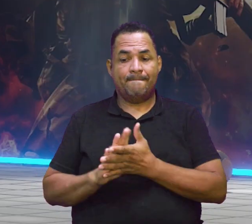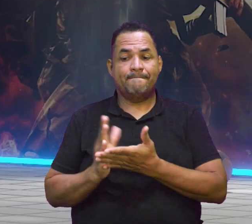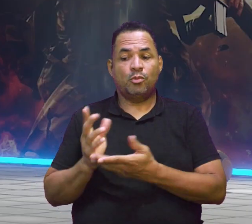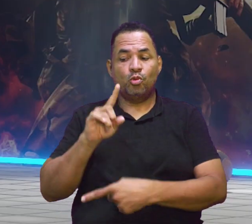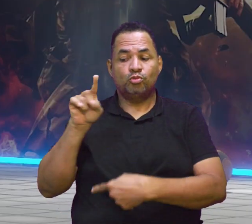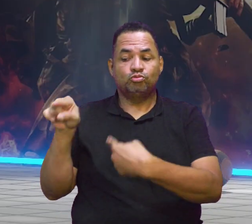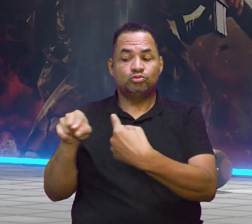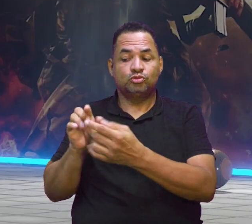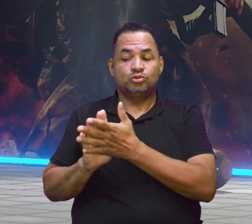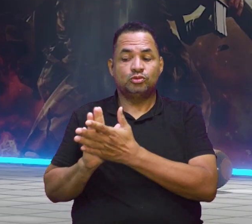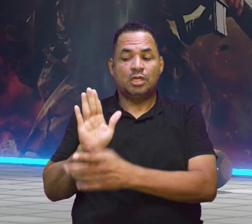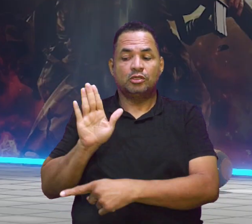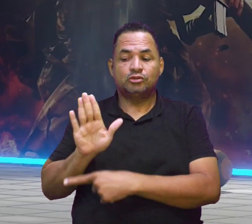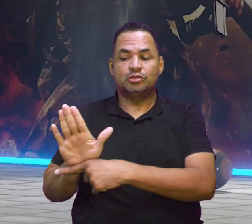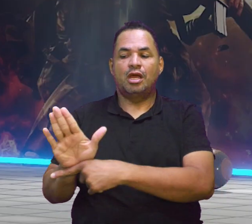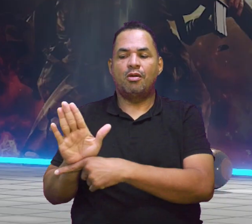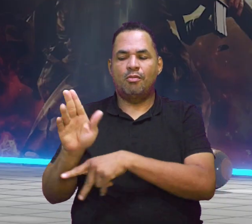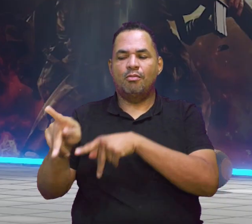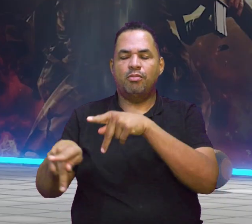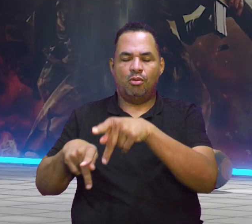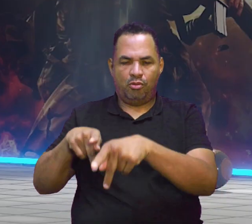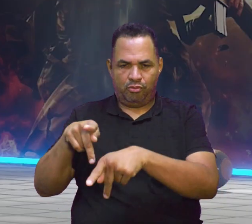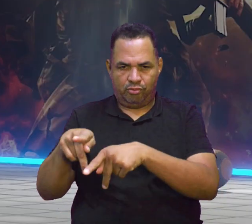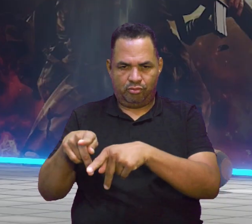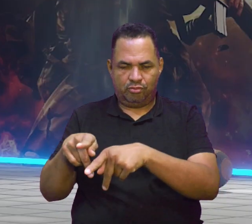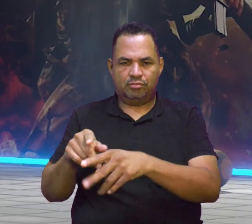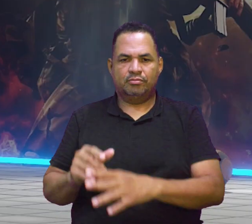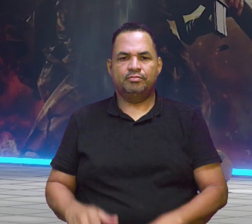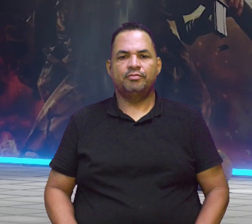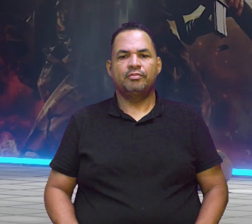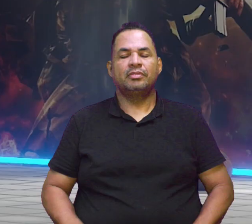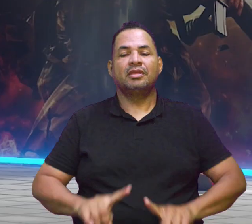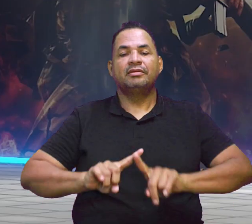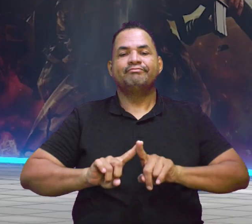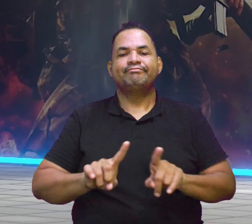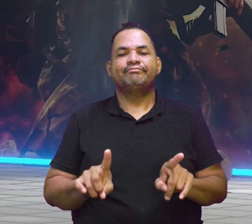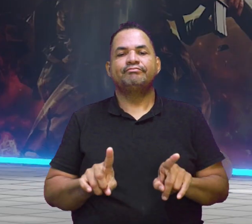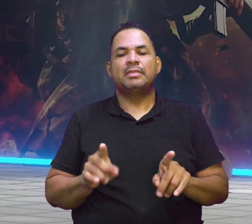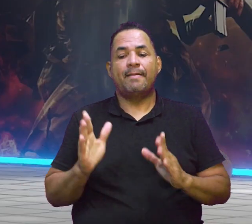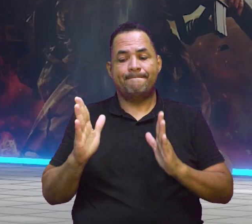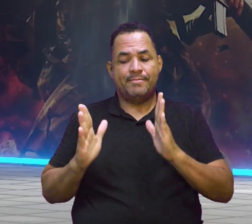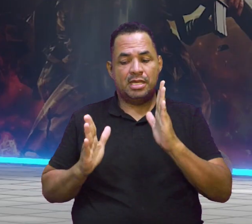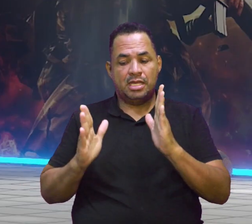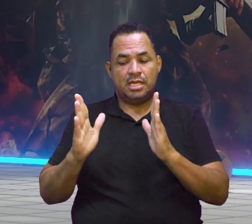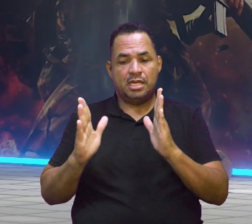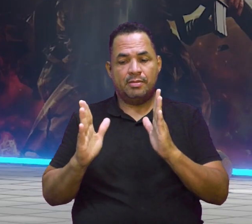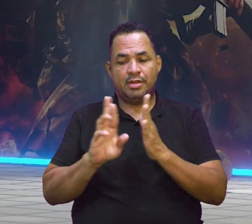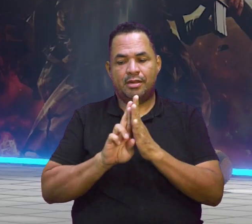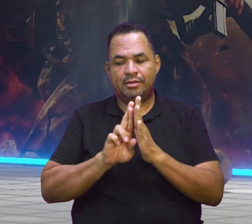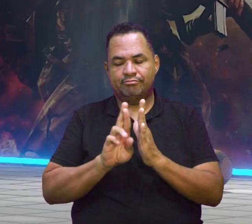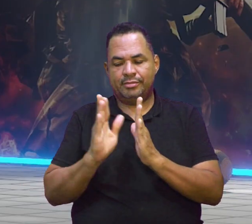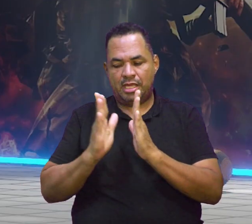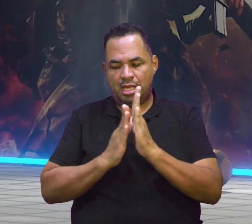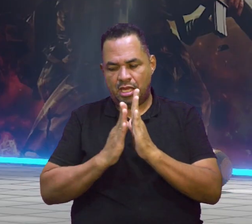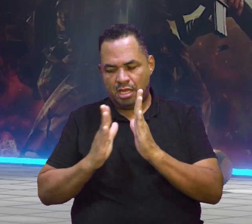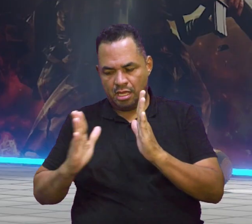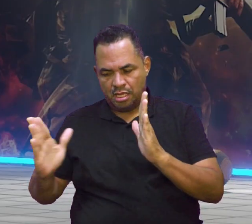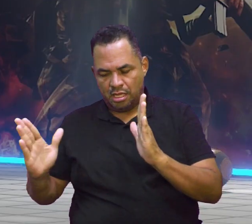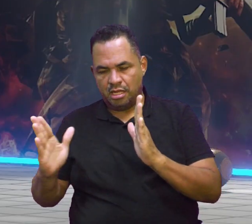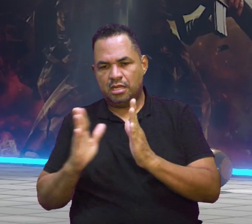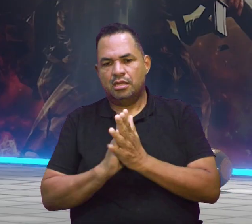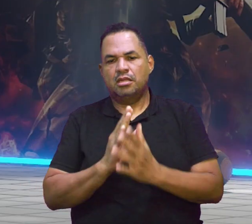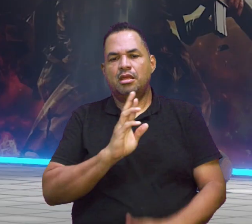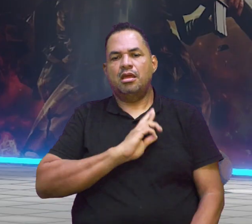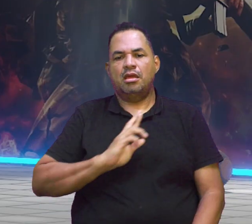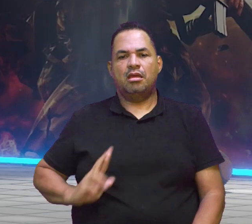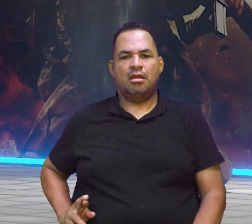do povo, poder de todos. Porém, durante esse período da república, de 1889